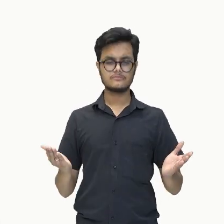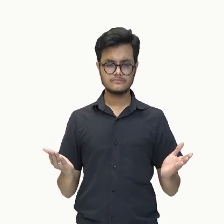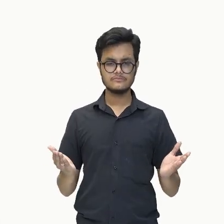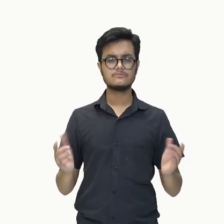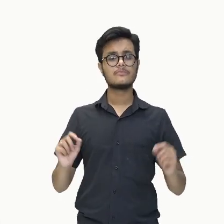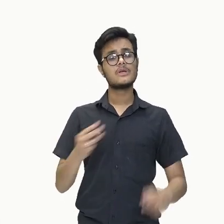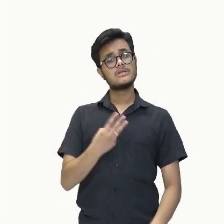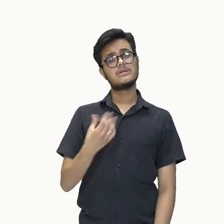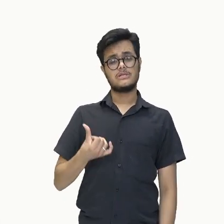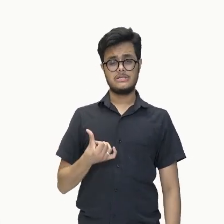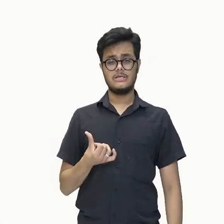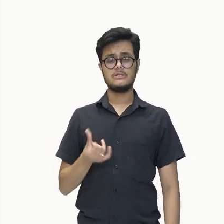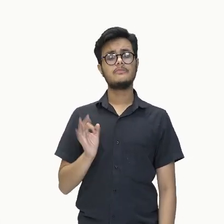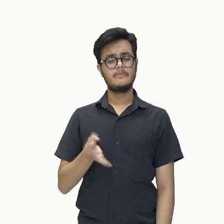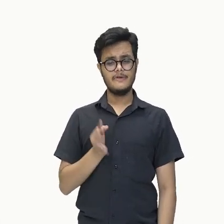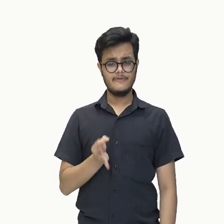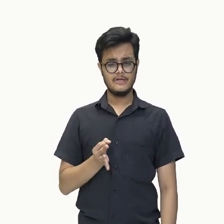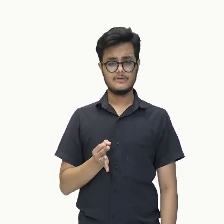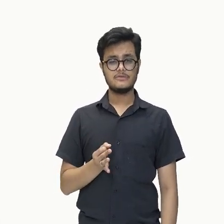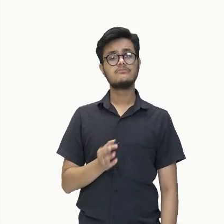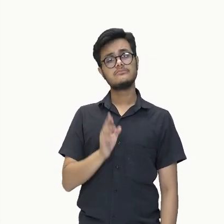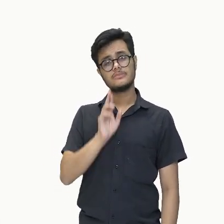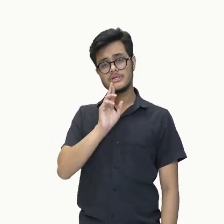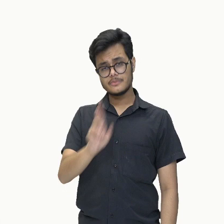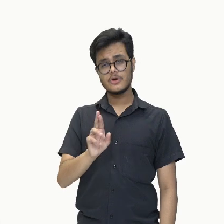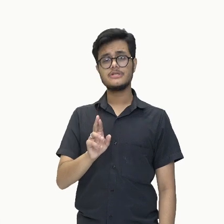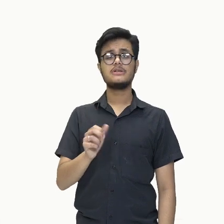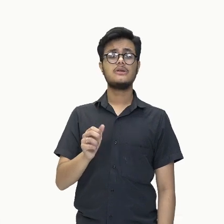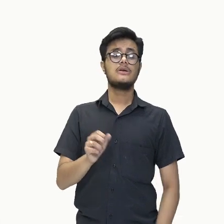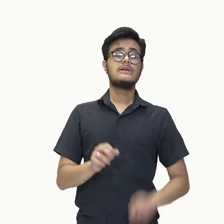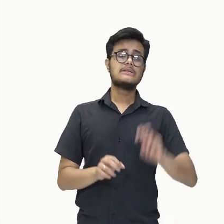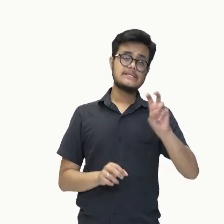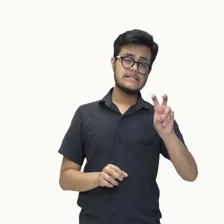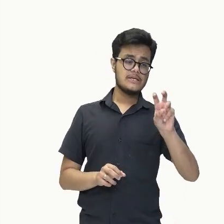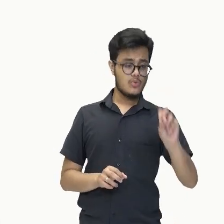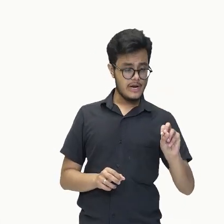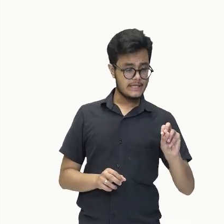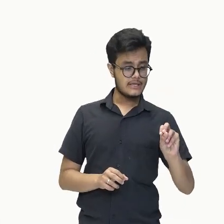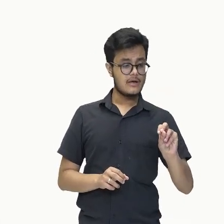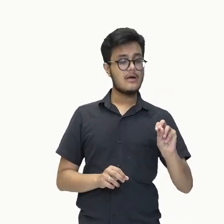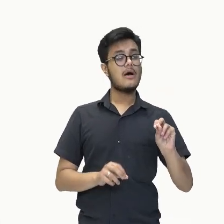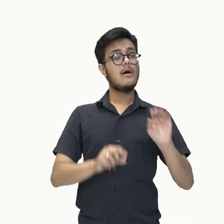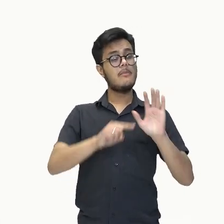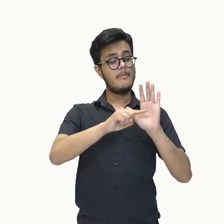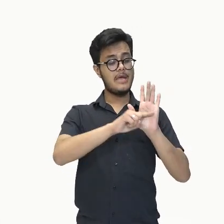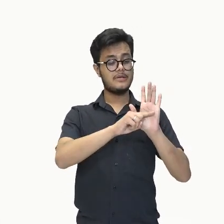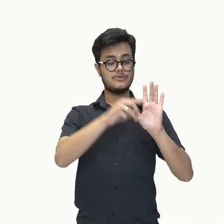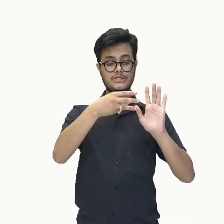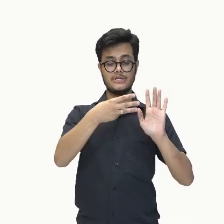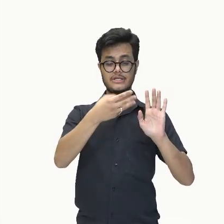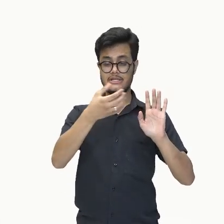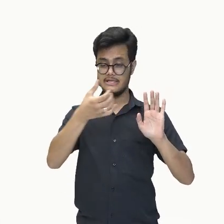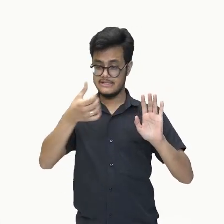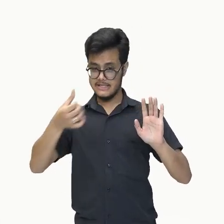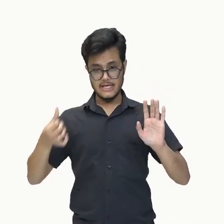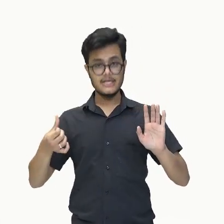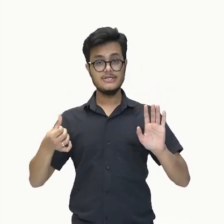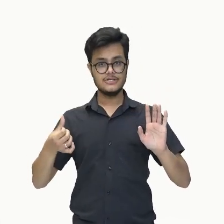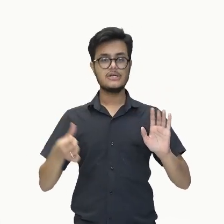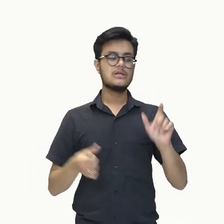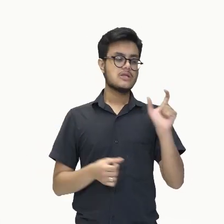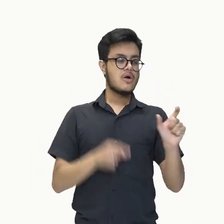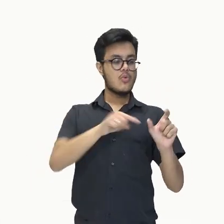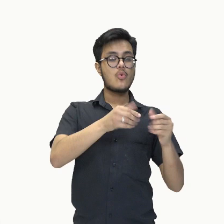aqui 36. Então, o nosso preço final é 36. Então, quem vai ser o nosso desconto? O nosso desconto vai ser